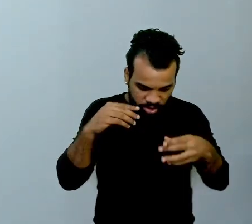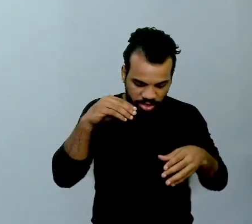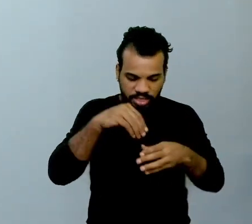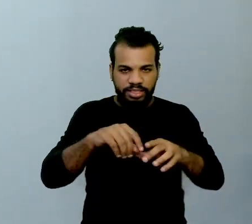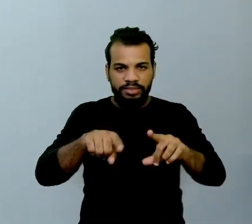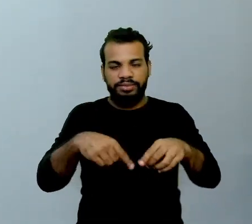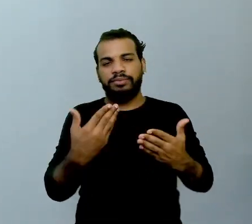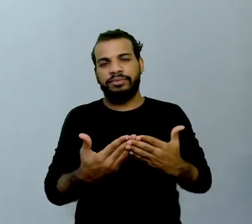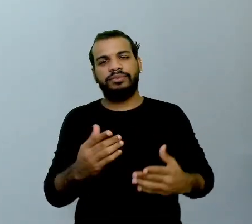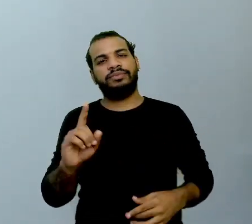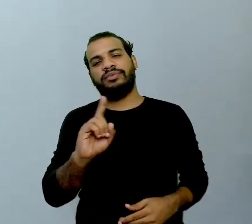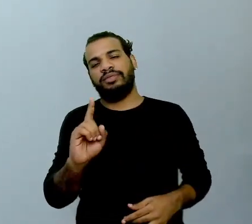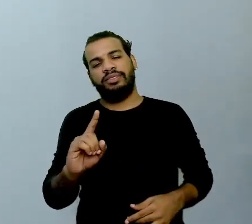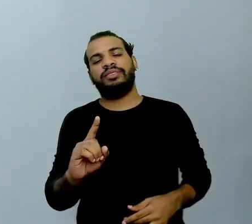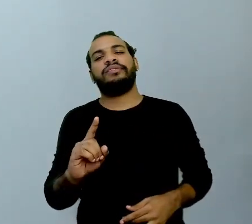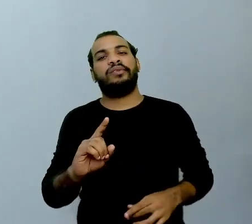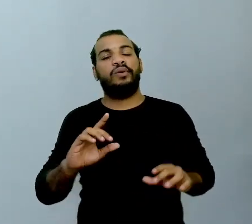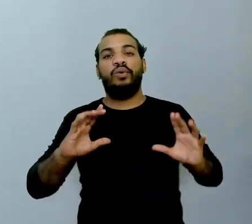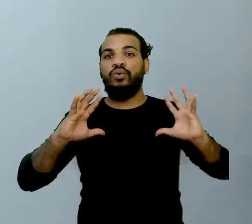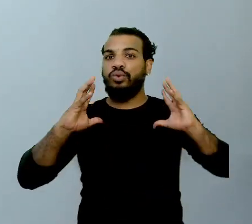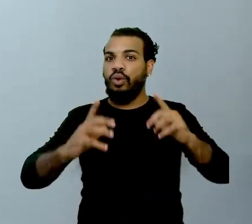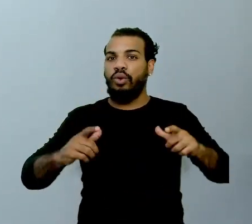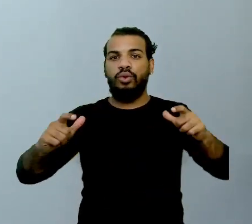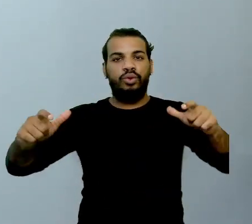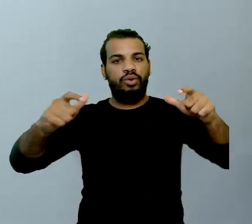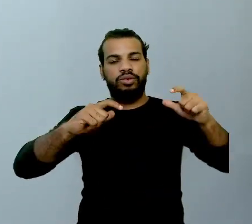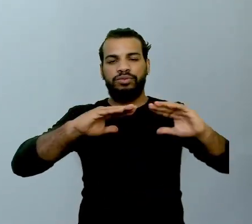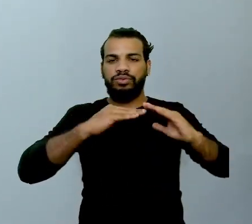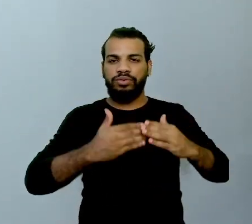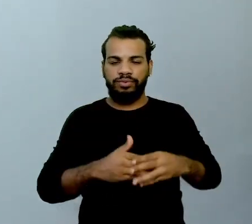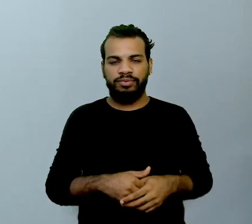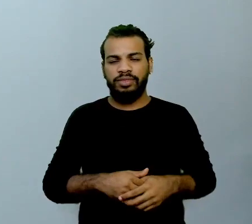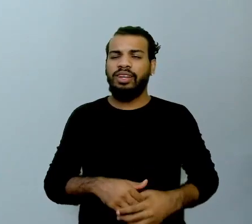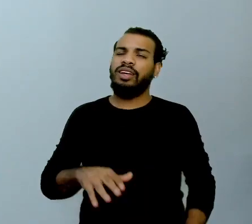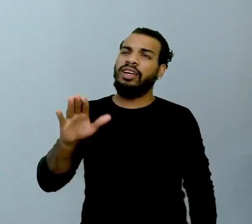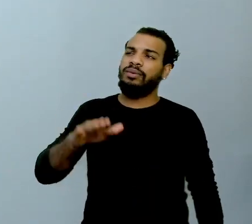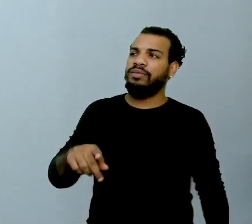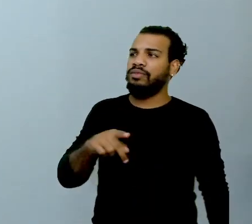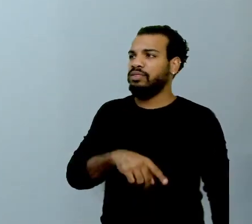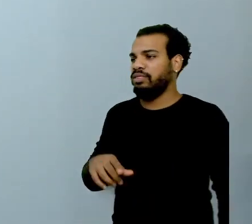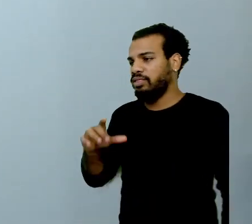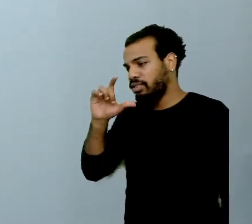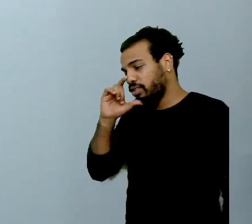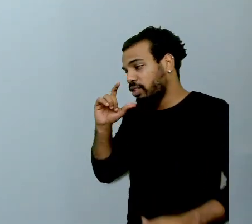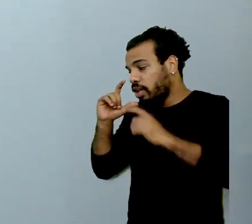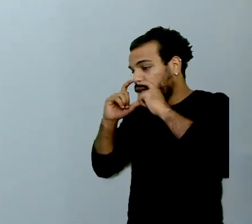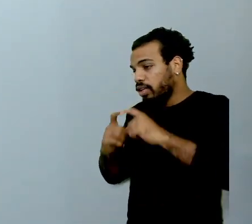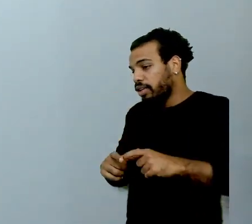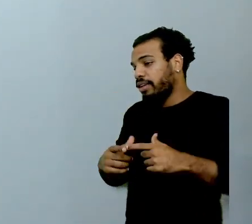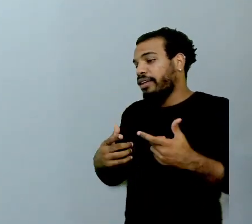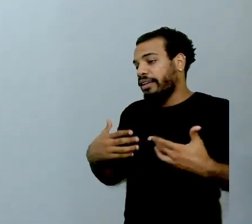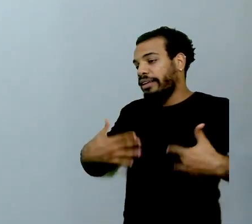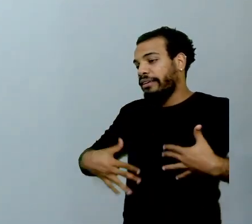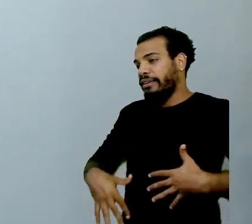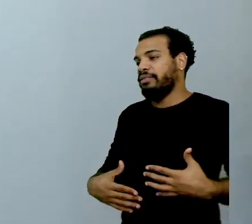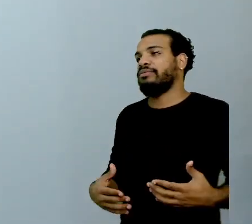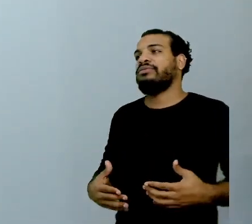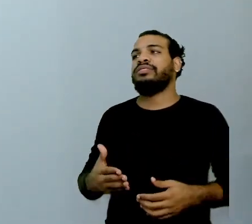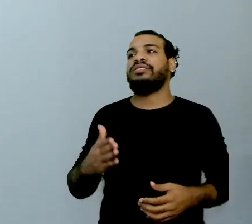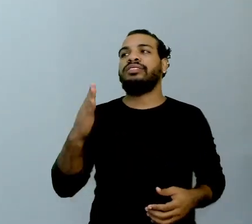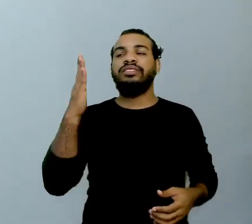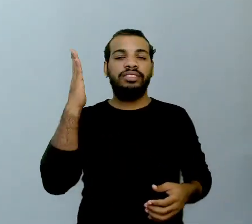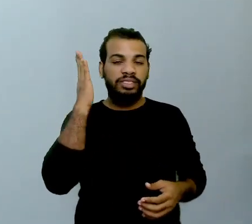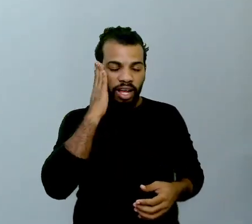aula que precisa usar máscara, é em todos os ambientes escolares. Ah, professora, mas a máscara esquenta. Ok, a gente sabe, mas